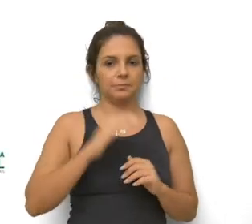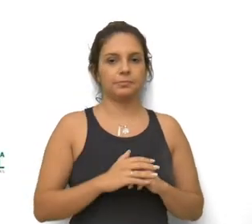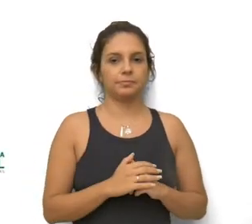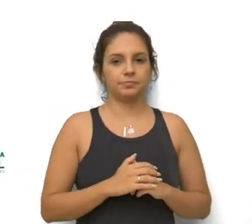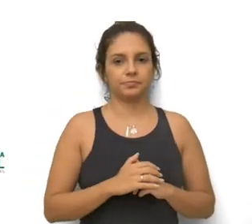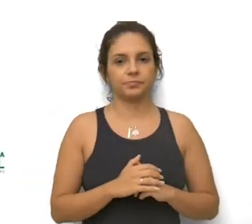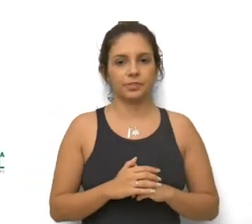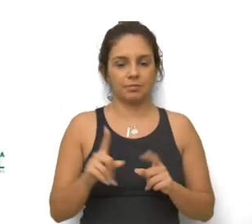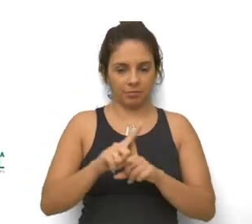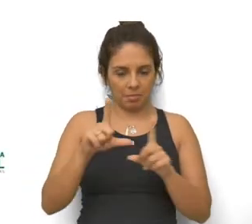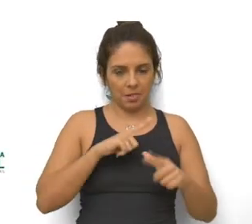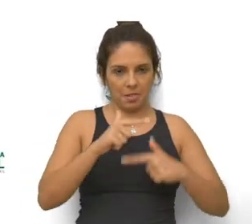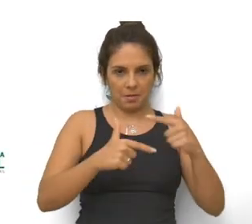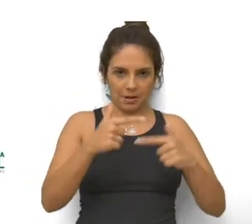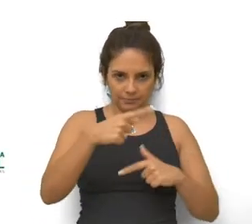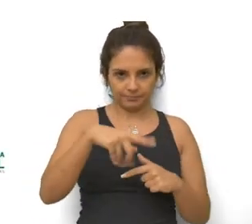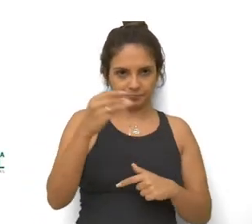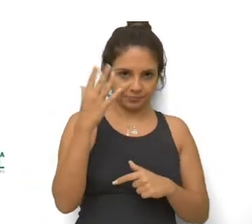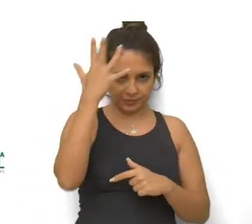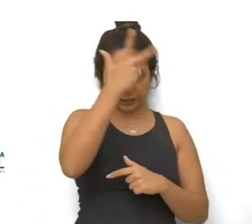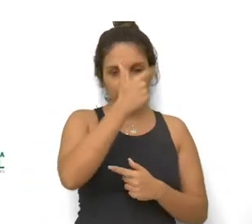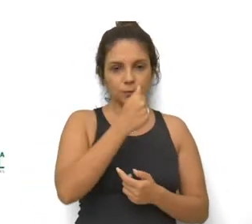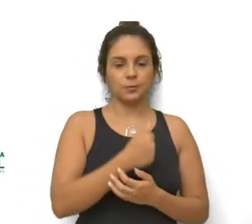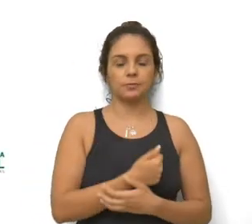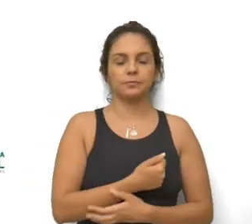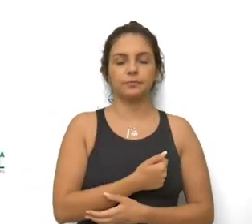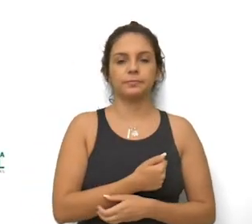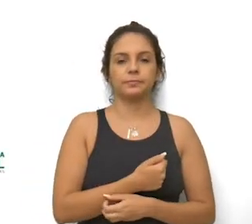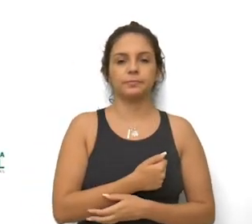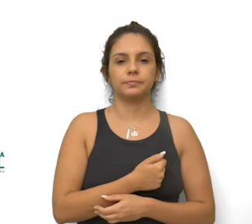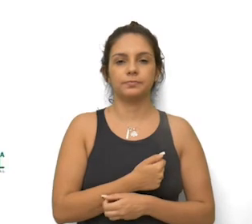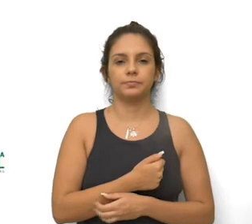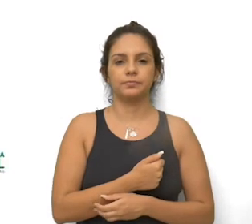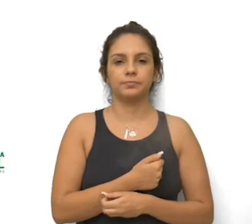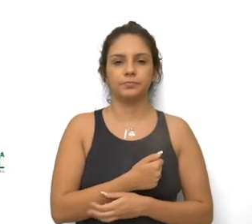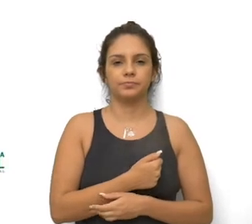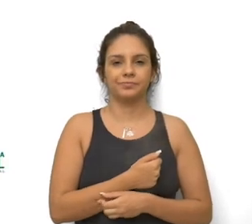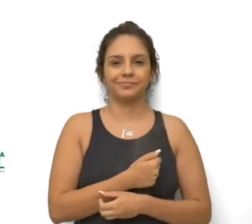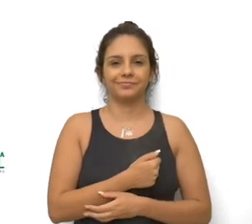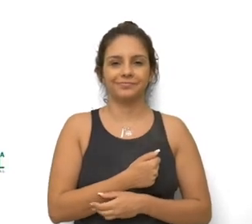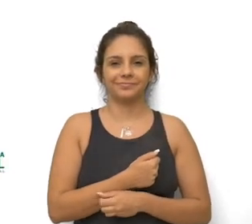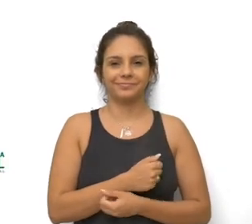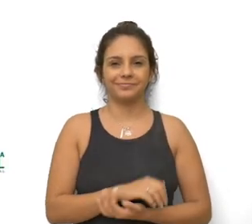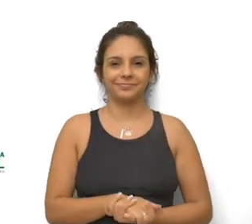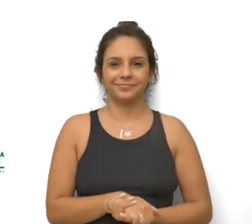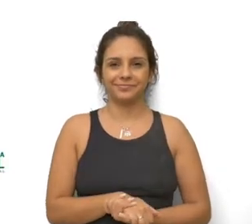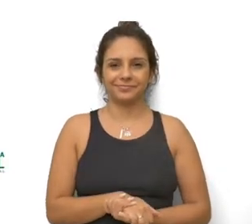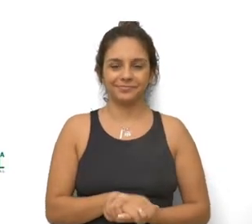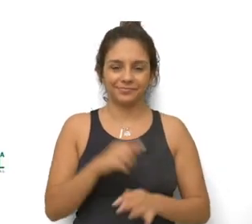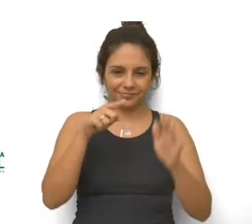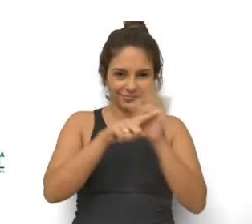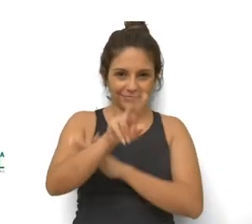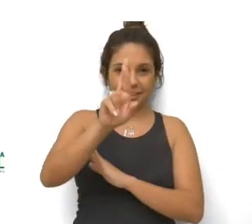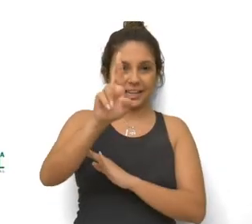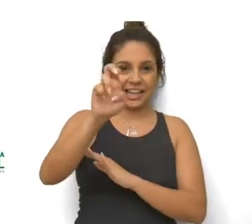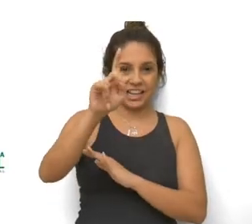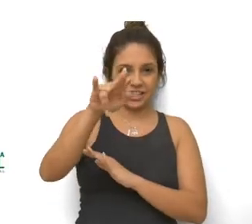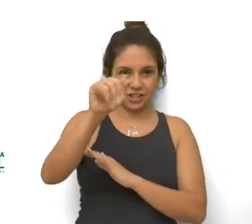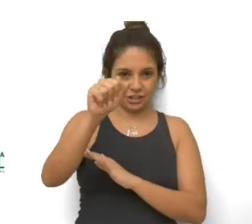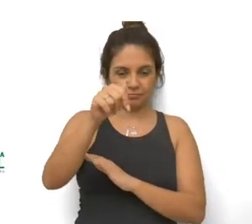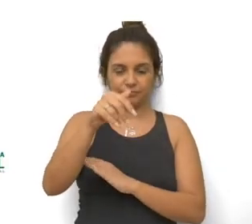tem esse trabalho dela que é lindo, mas a palavra para a Bishop, vai. Regina, me conta